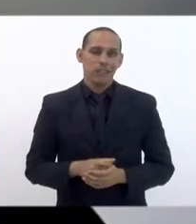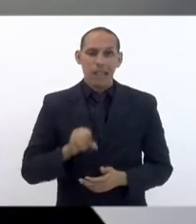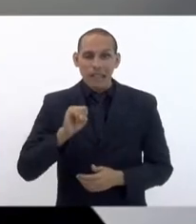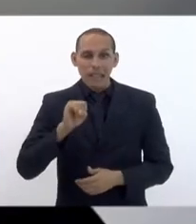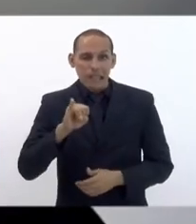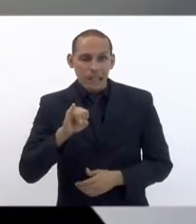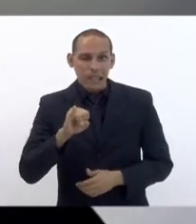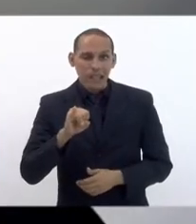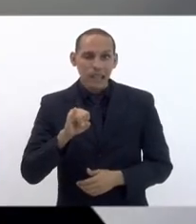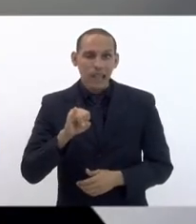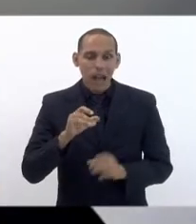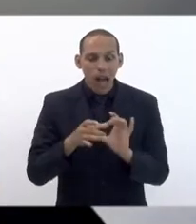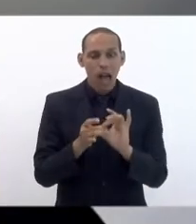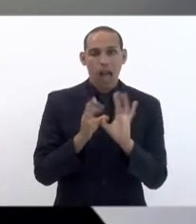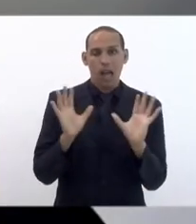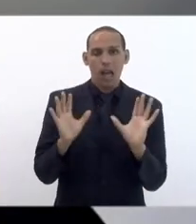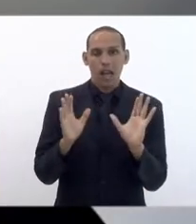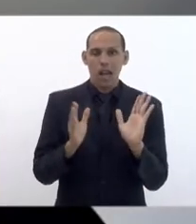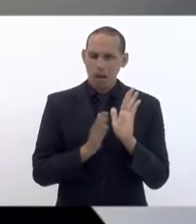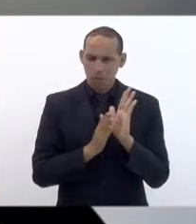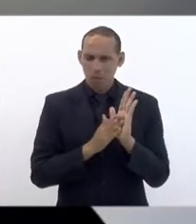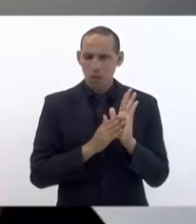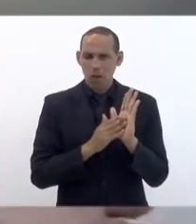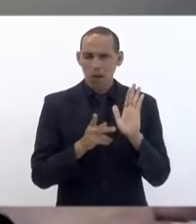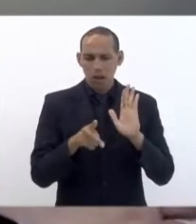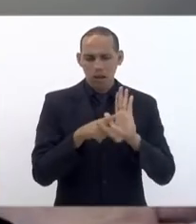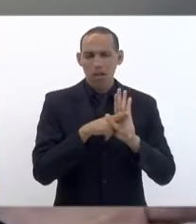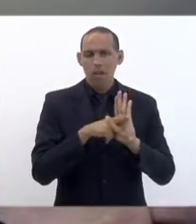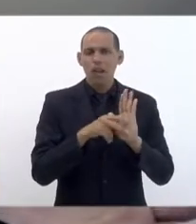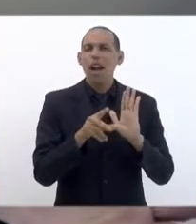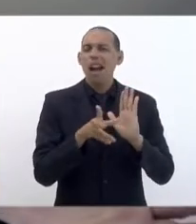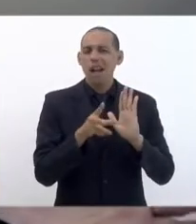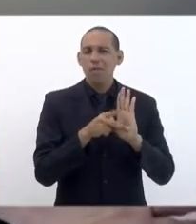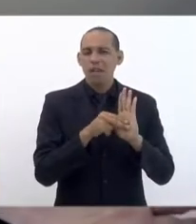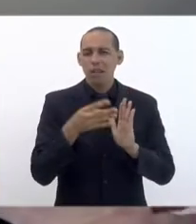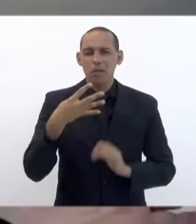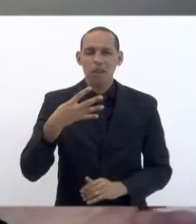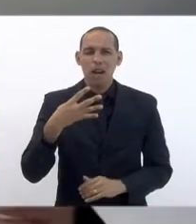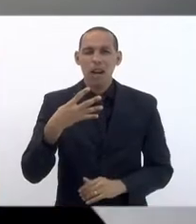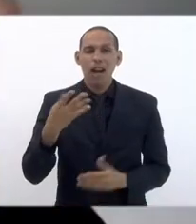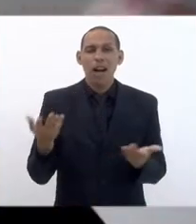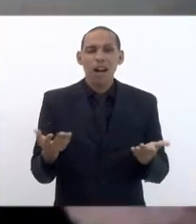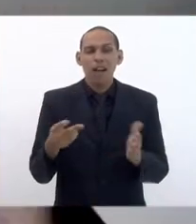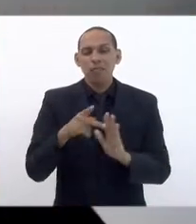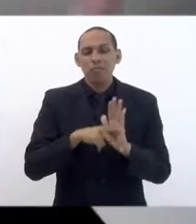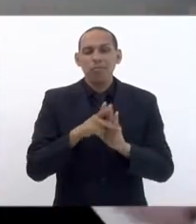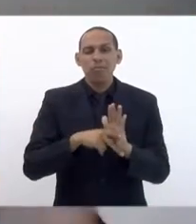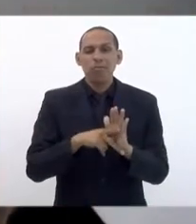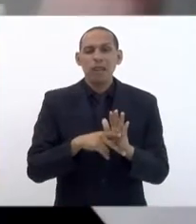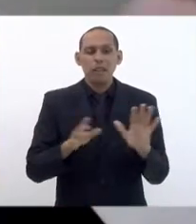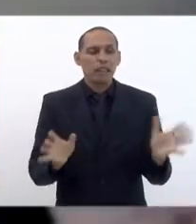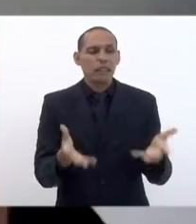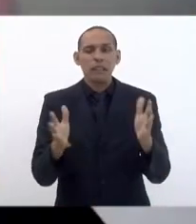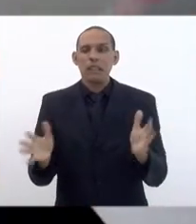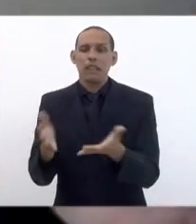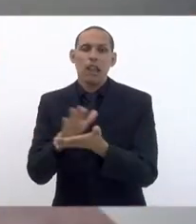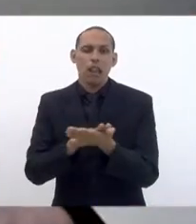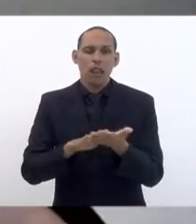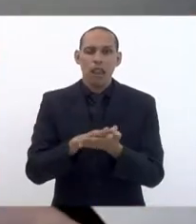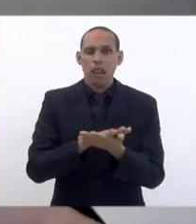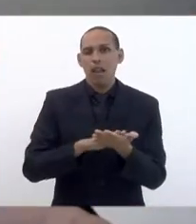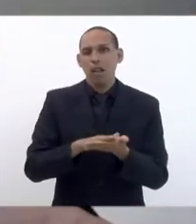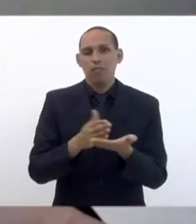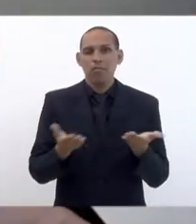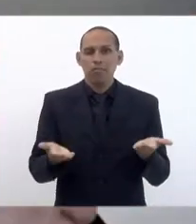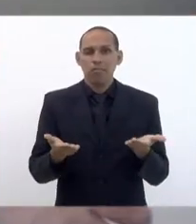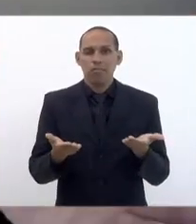fica autorizativo, como propõe a emenda 4, vai matar a essência do projeto e a gente não vai estimular a proliferação dos